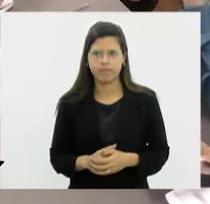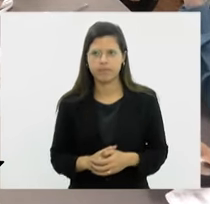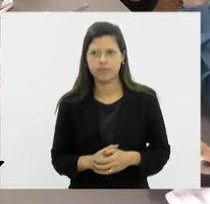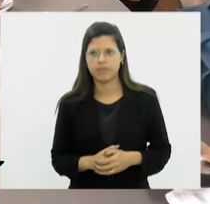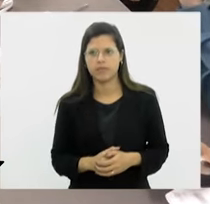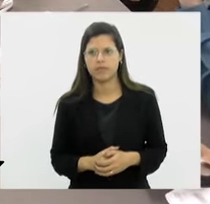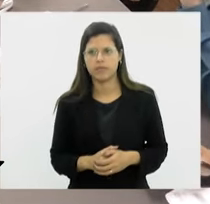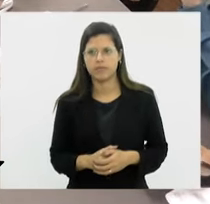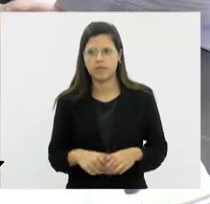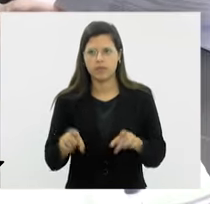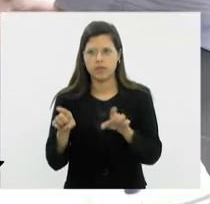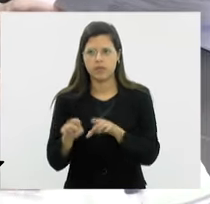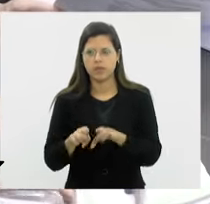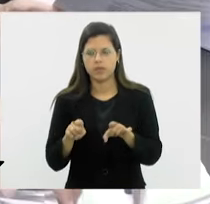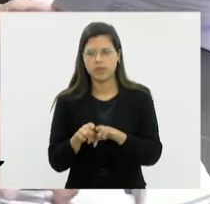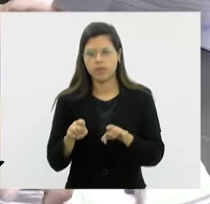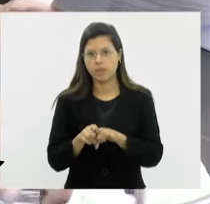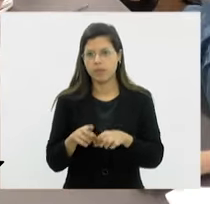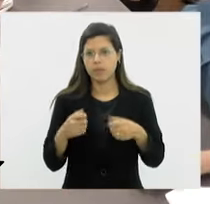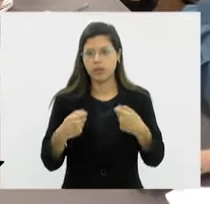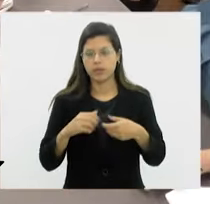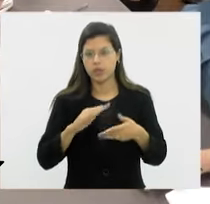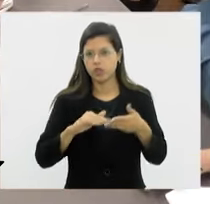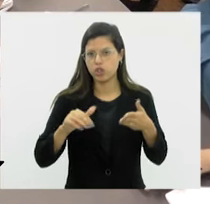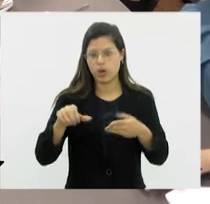que tirar também o 9º,